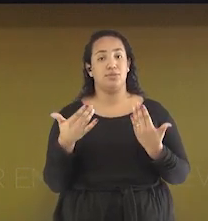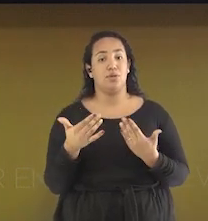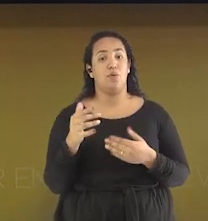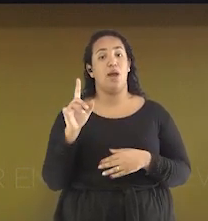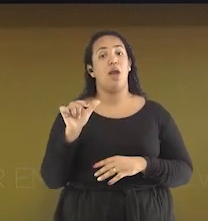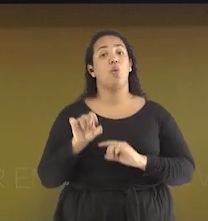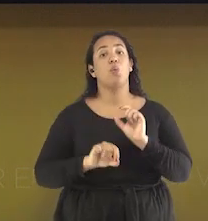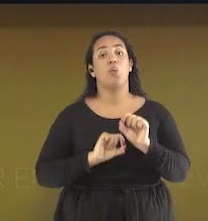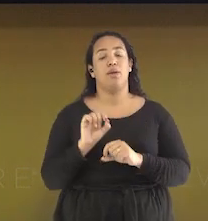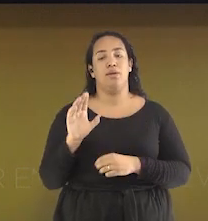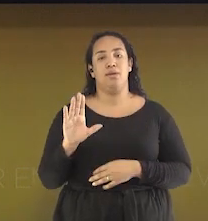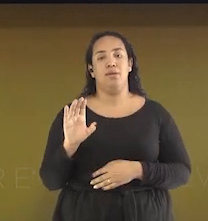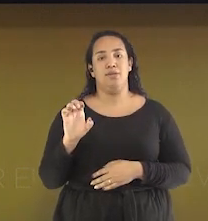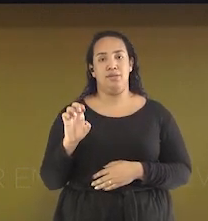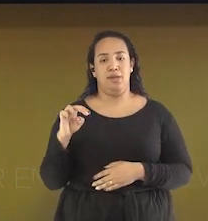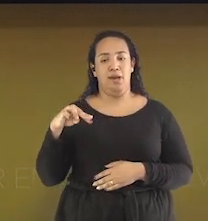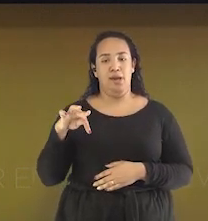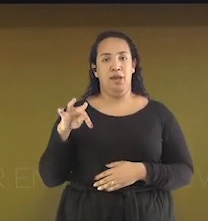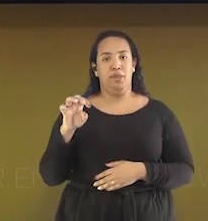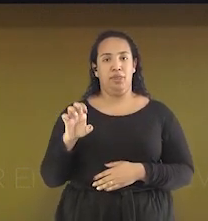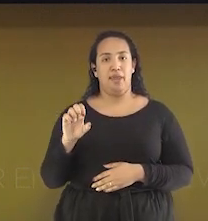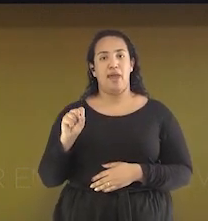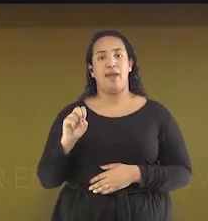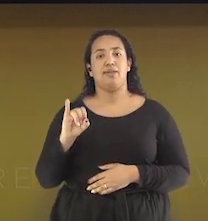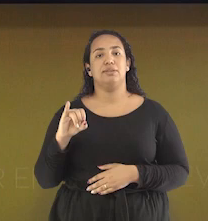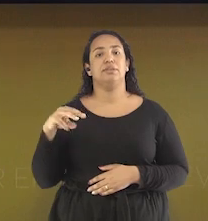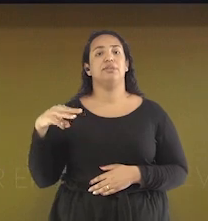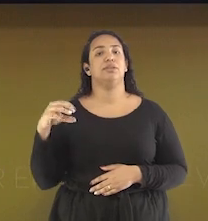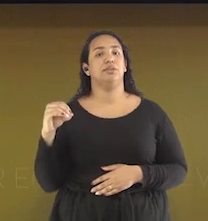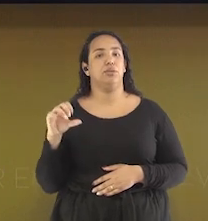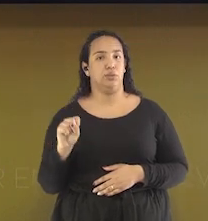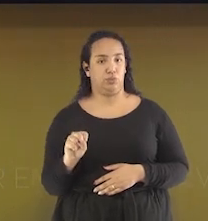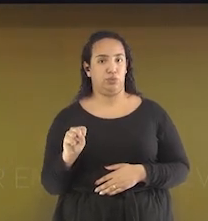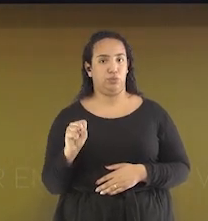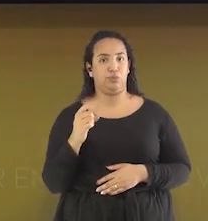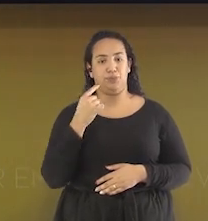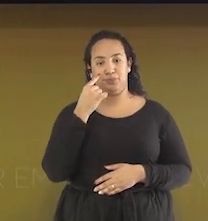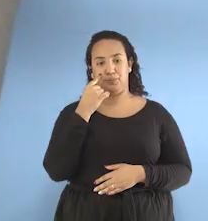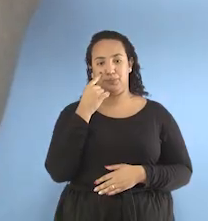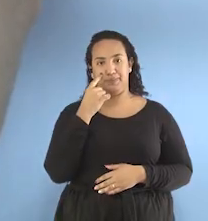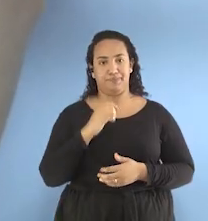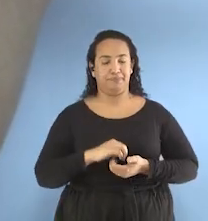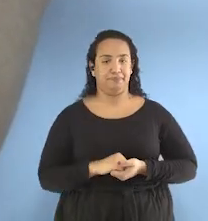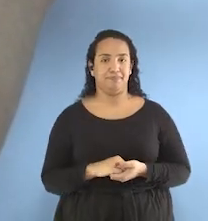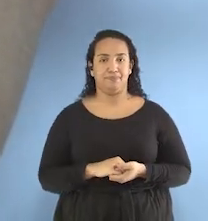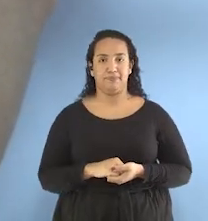da vírgula, são o quê? Centésimos, certo? Então, fica assim,